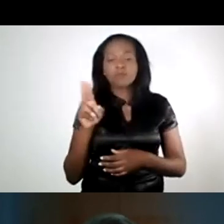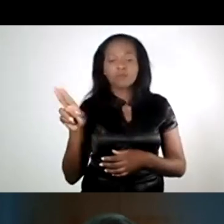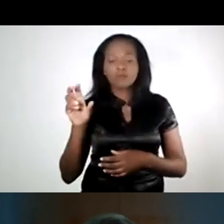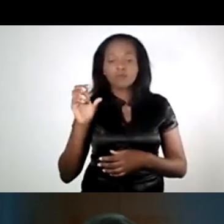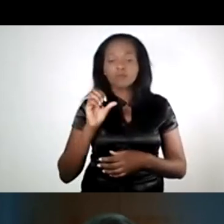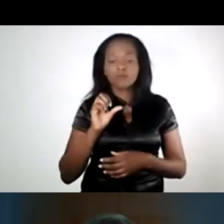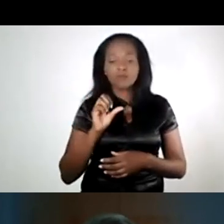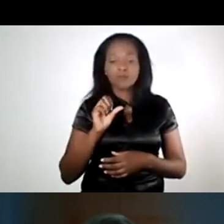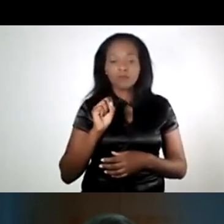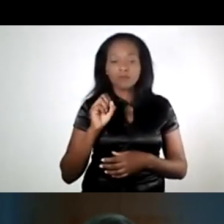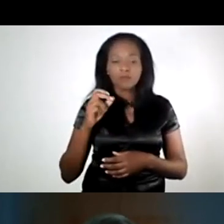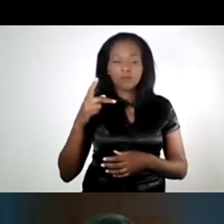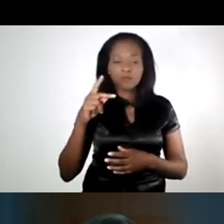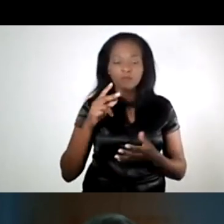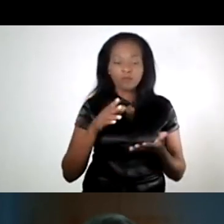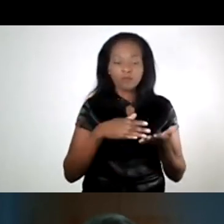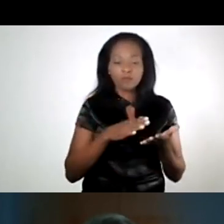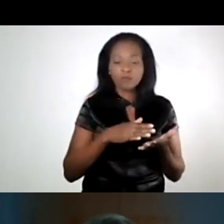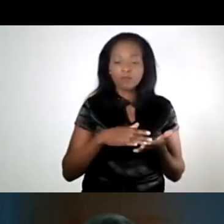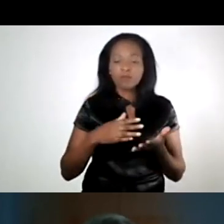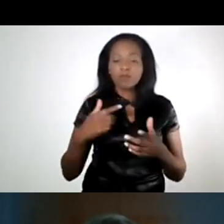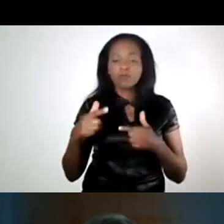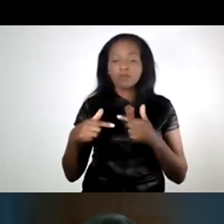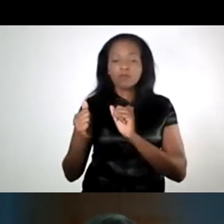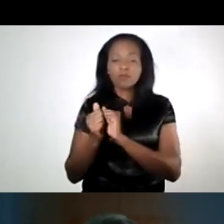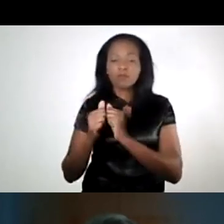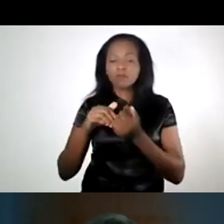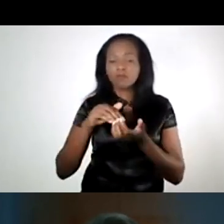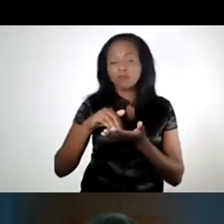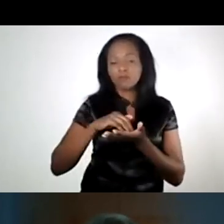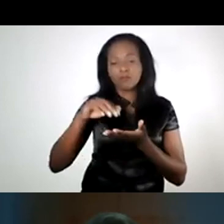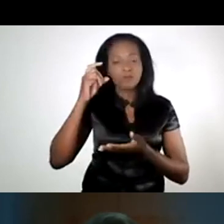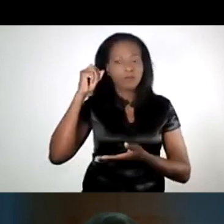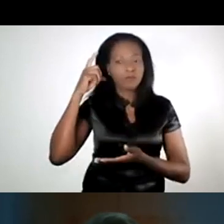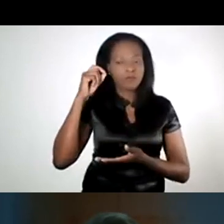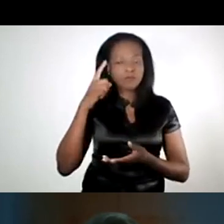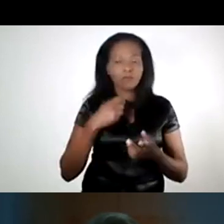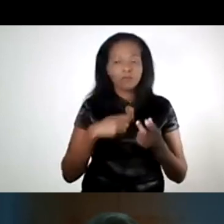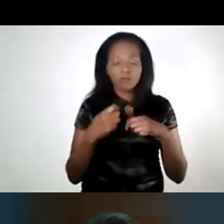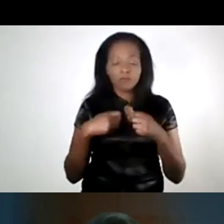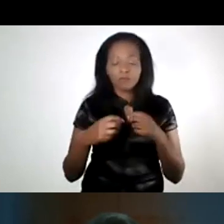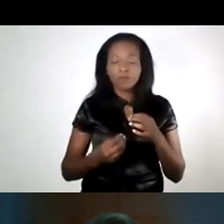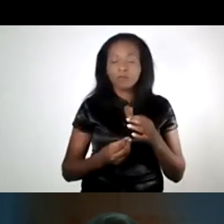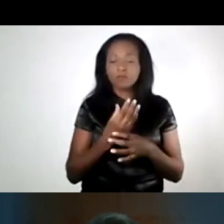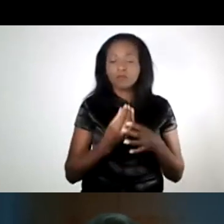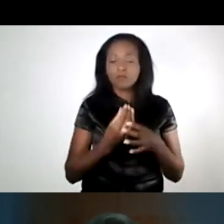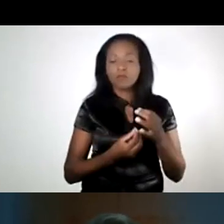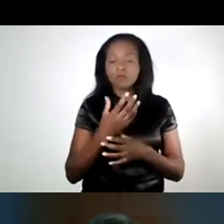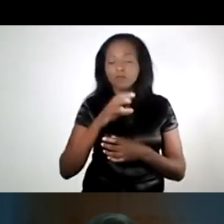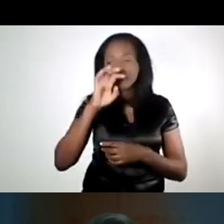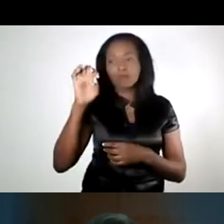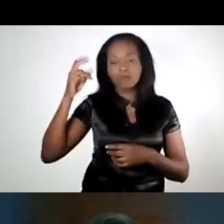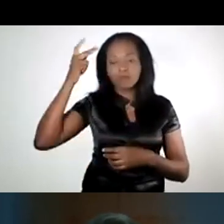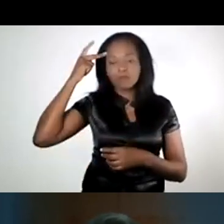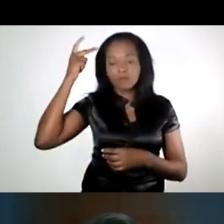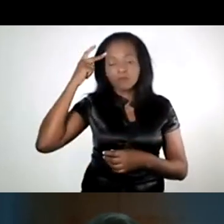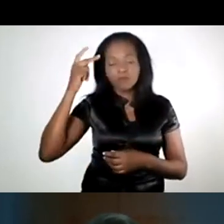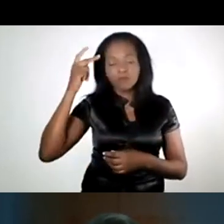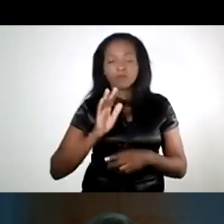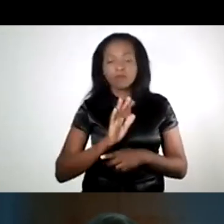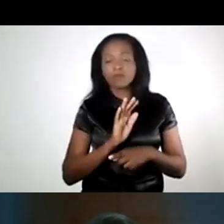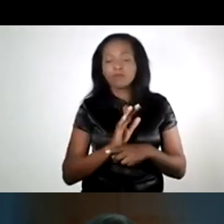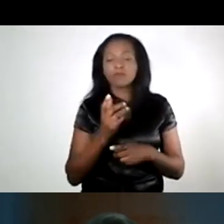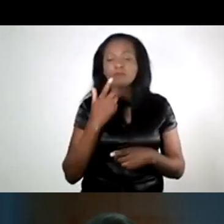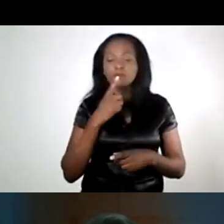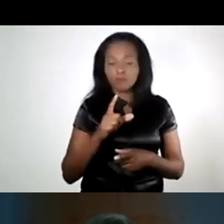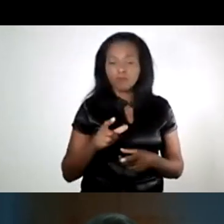Leituras, da Poieses, né, que são parceiras da Secretaria de Cultura e Economia Criativa do Estado de São Paulo, que viabilizaram essa